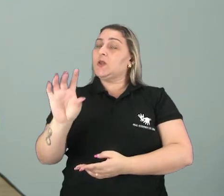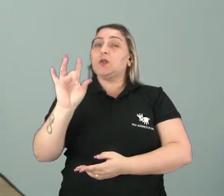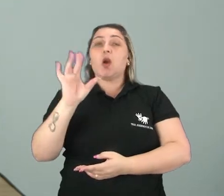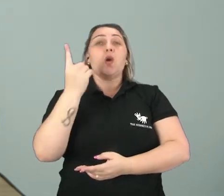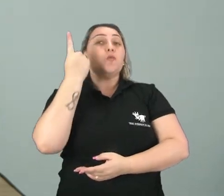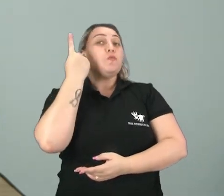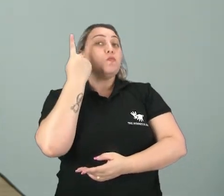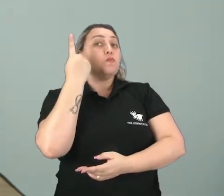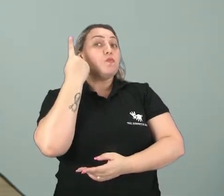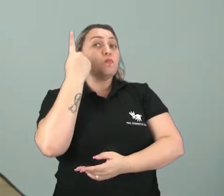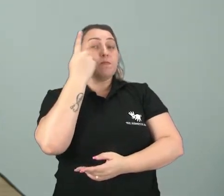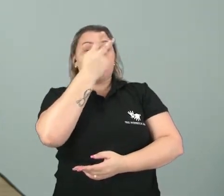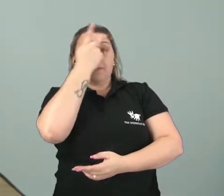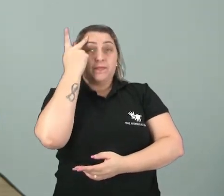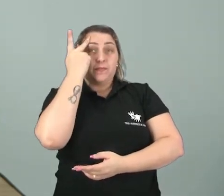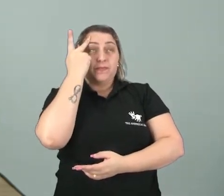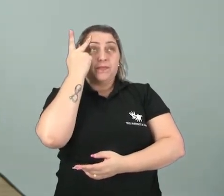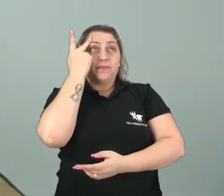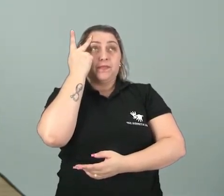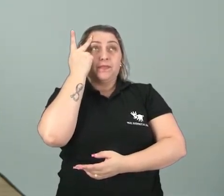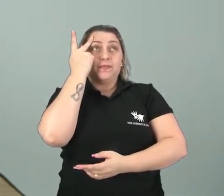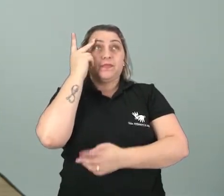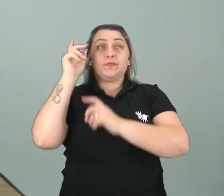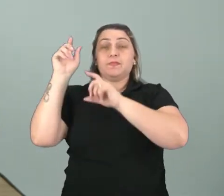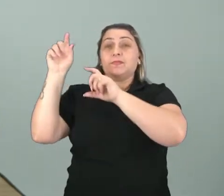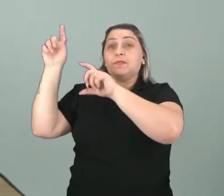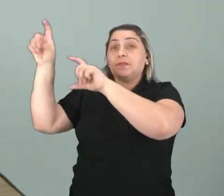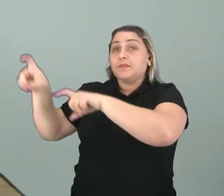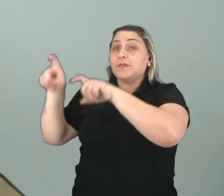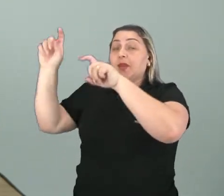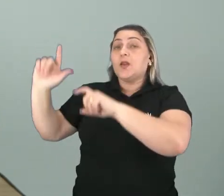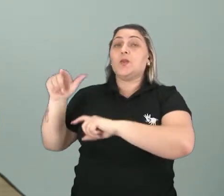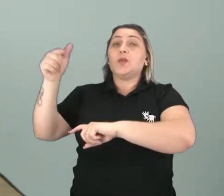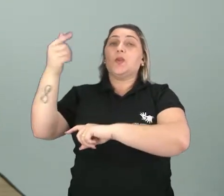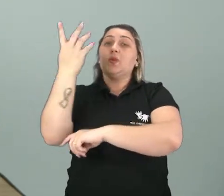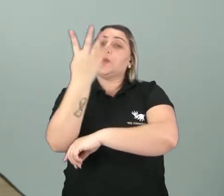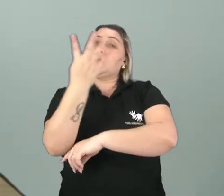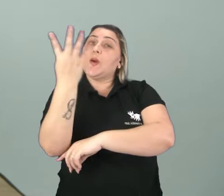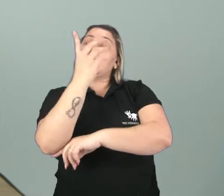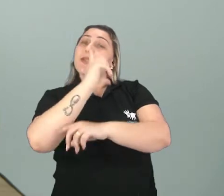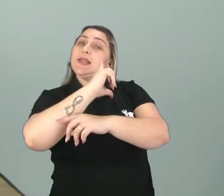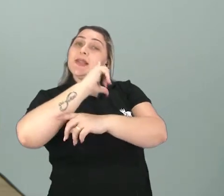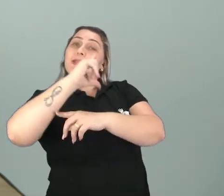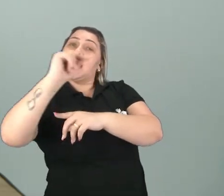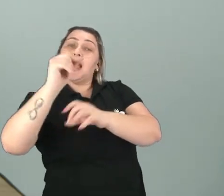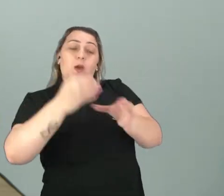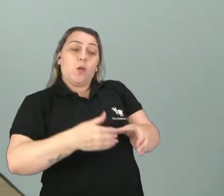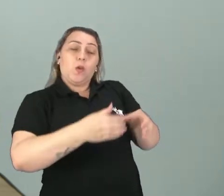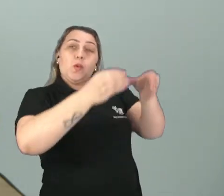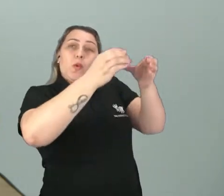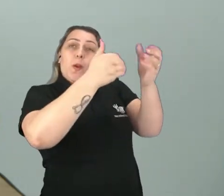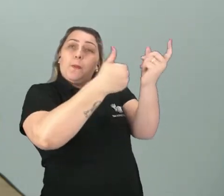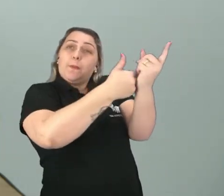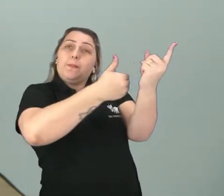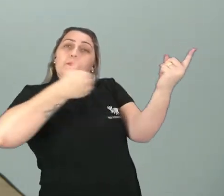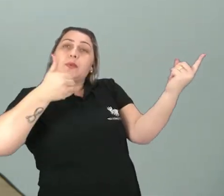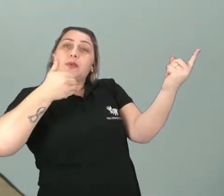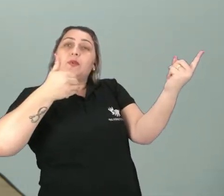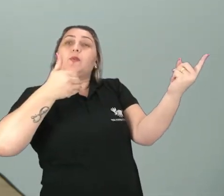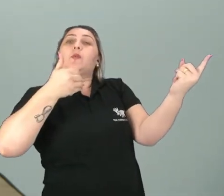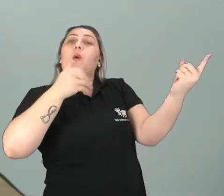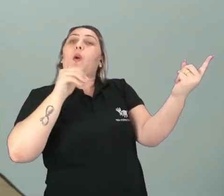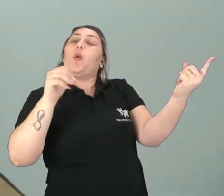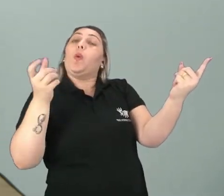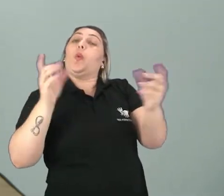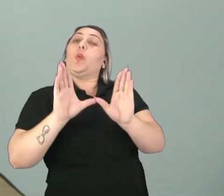ficou apenas uma pessoa, apenas o fazendeiro, e os outros 4 saíram da torre e se afastaram. Foi quando